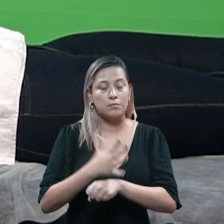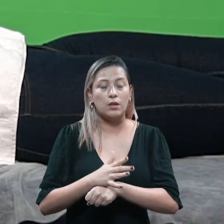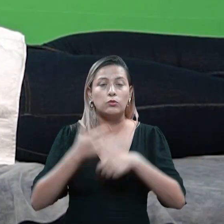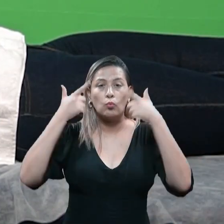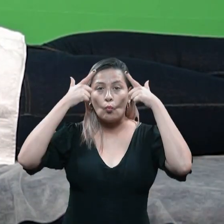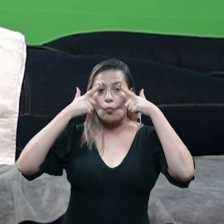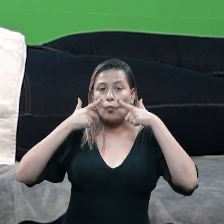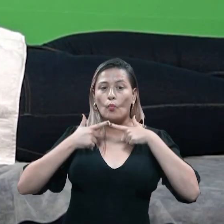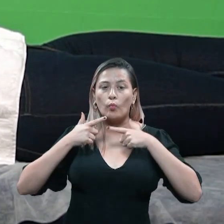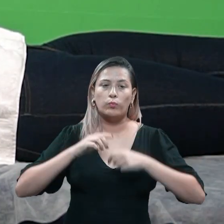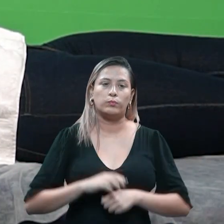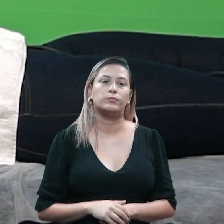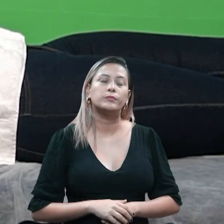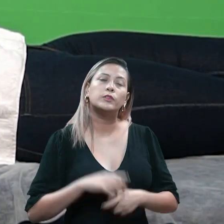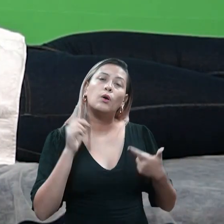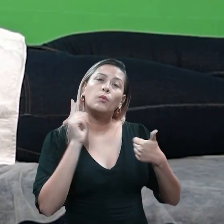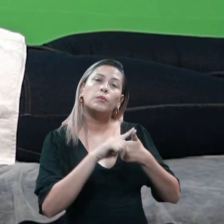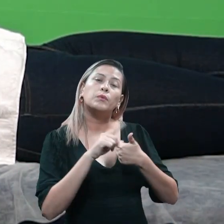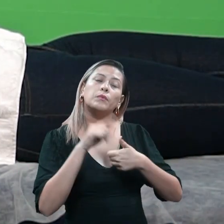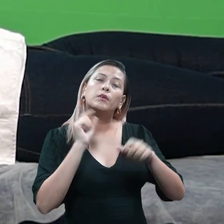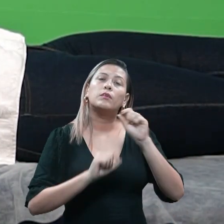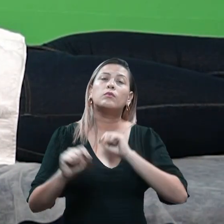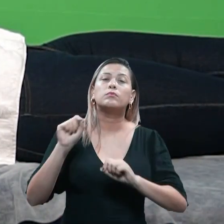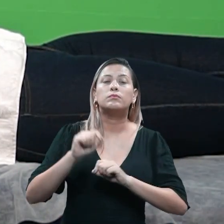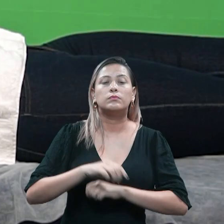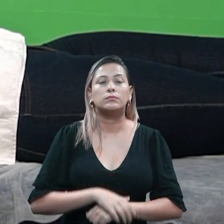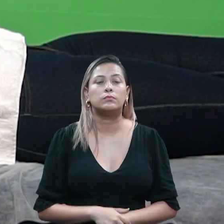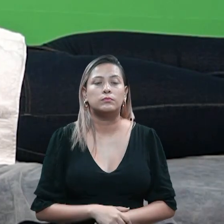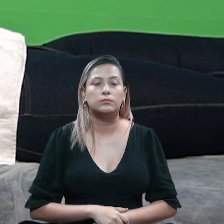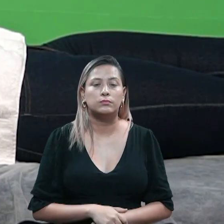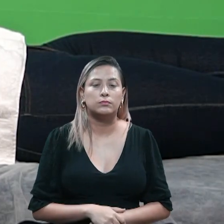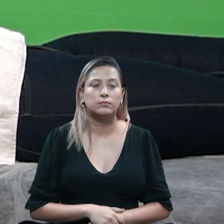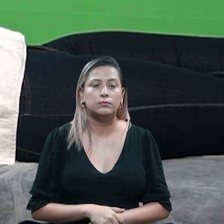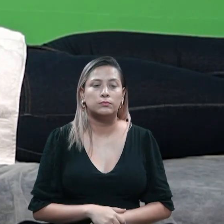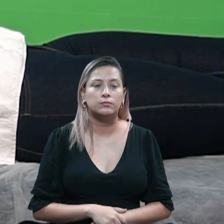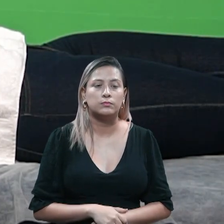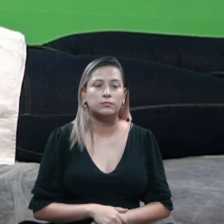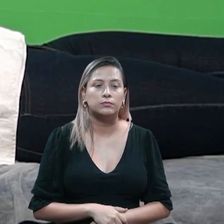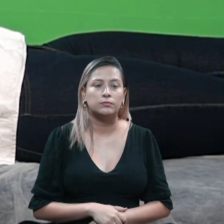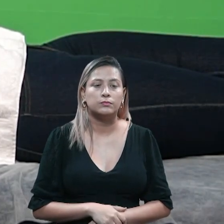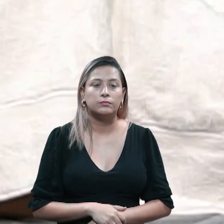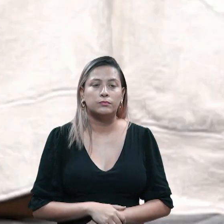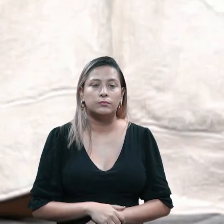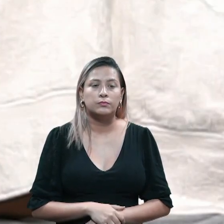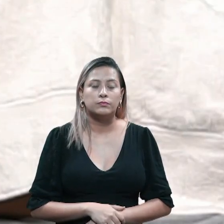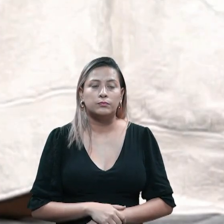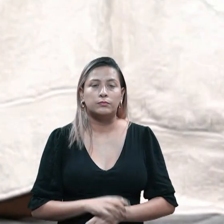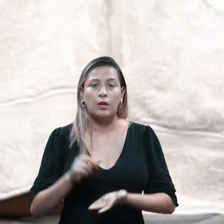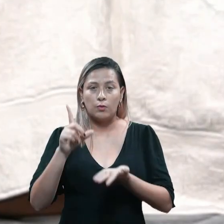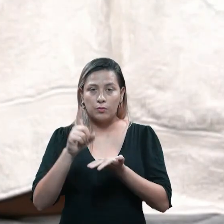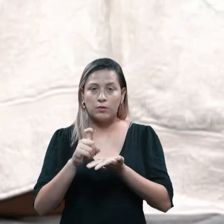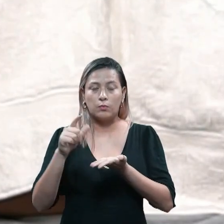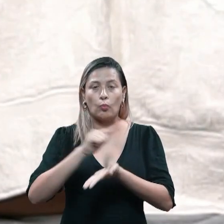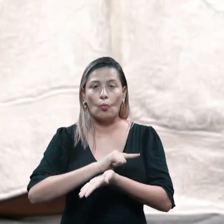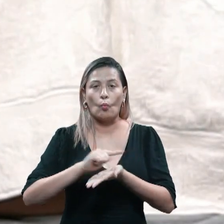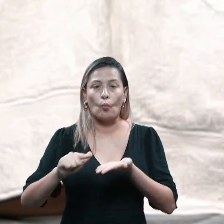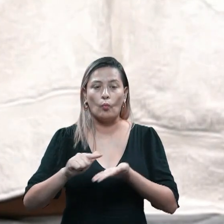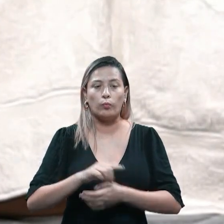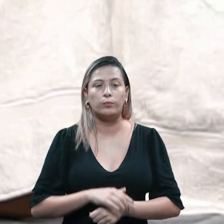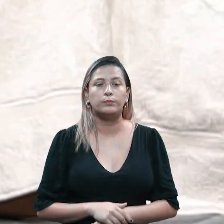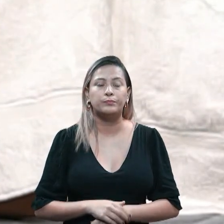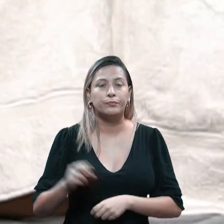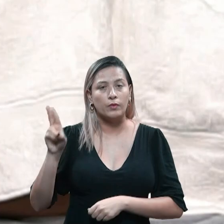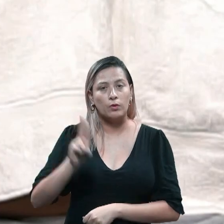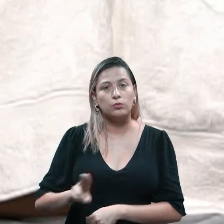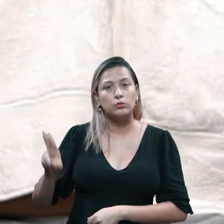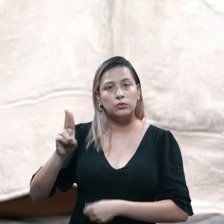de pele. O primeiro produto que nós vamos utilizar é a loção de limpeza. A gente aplica o